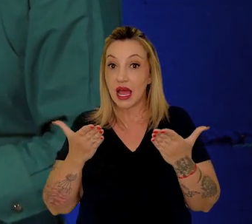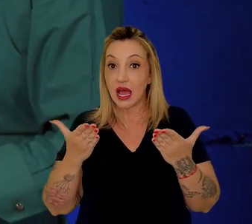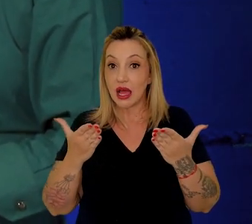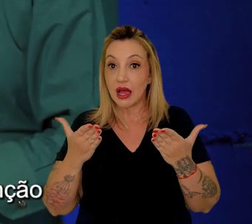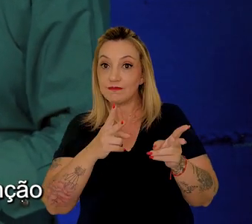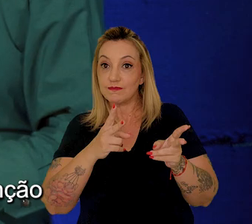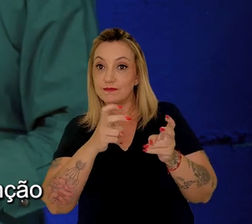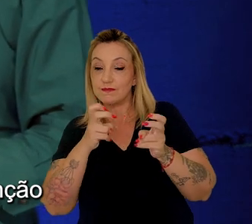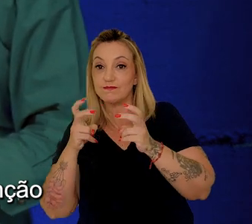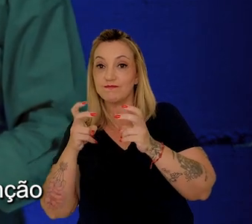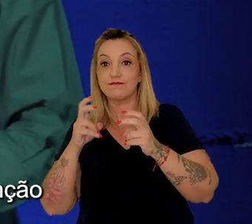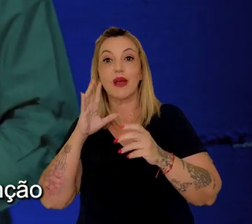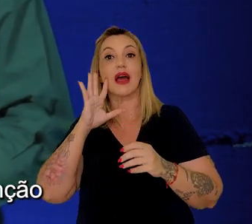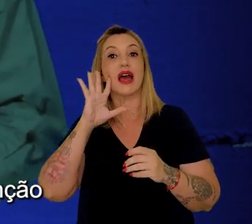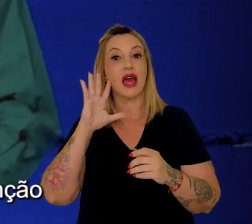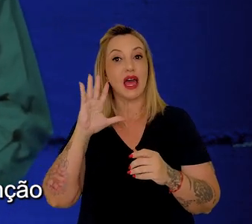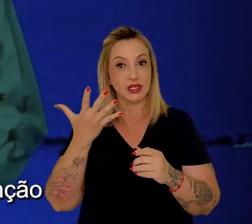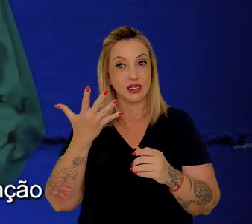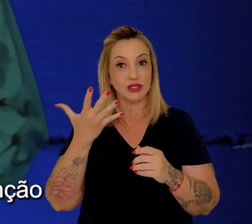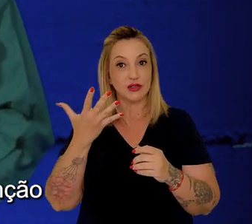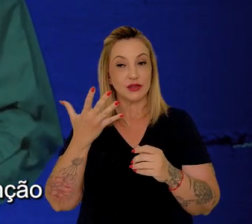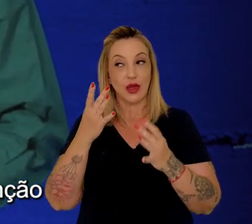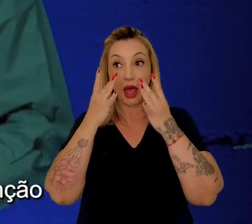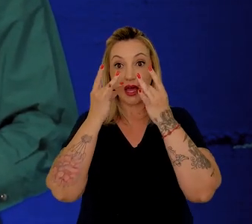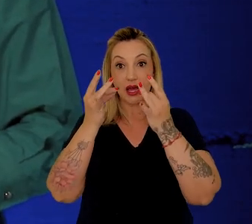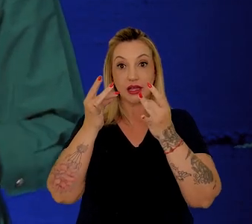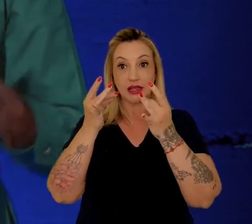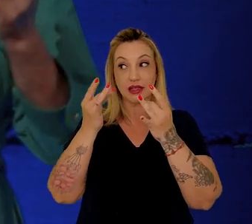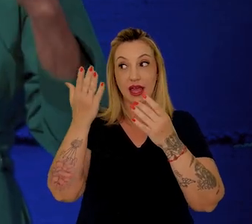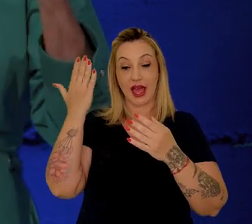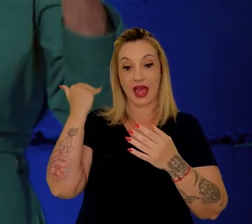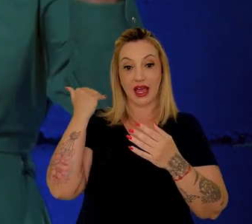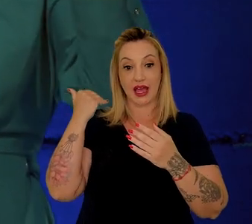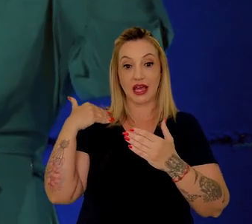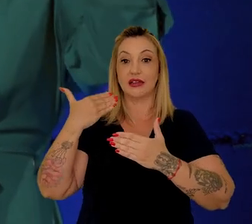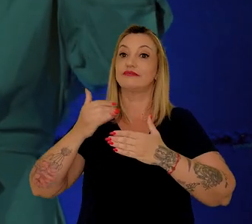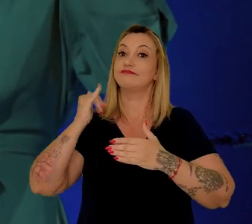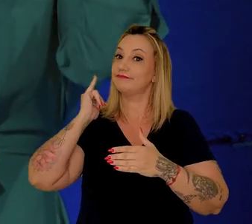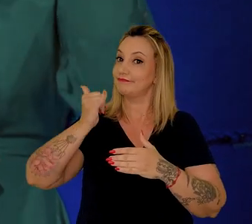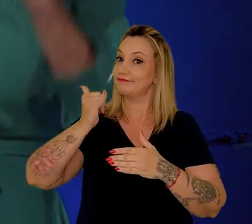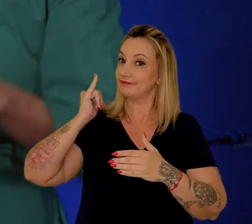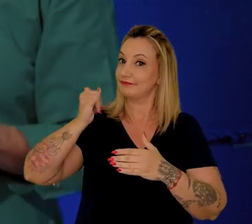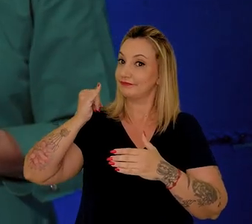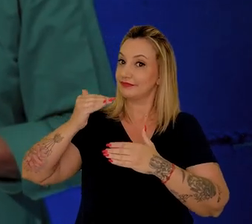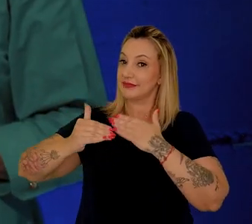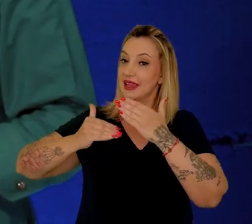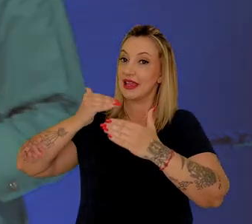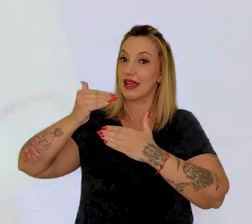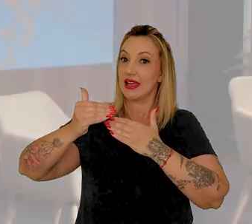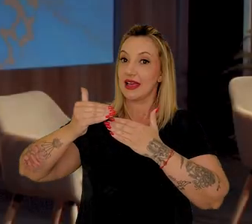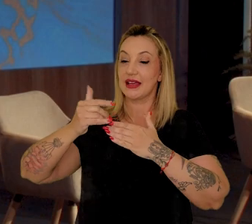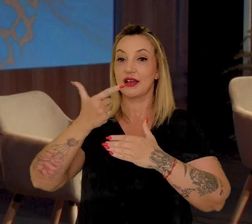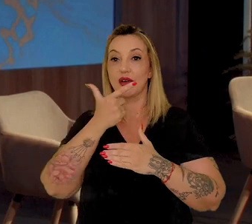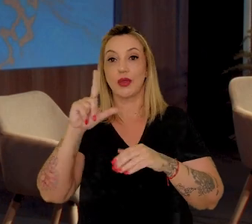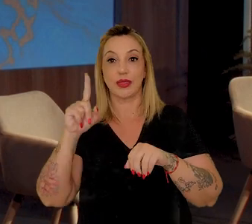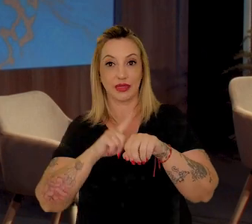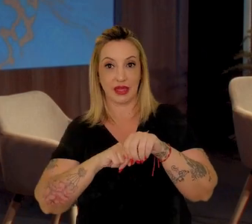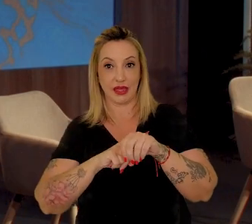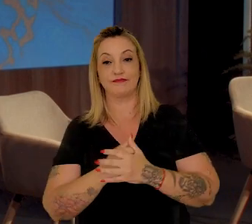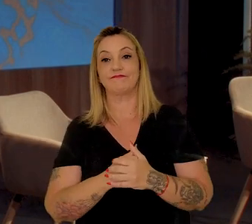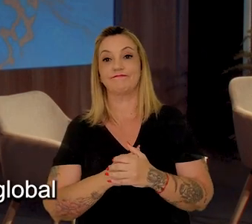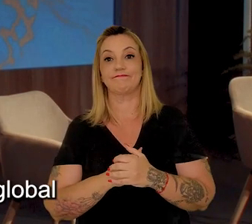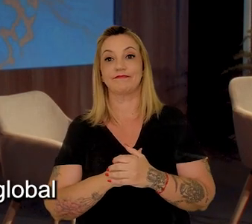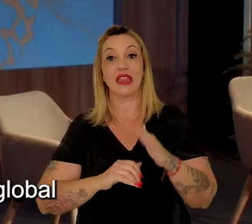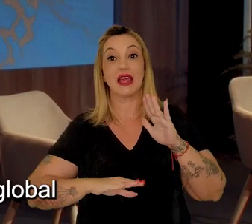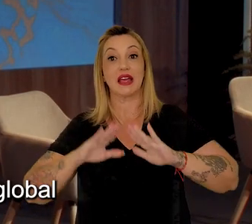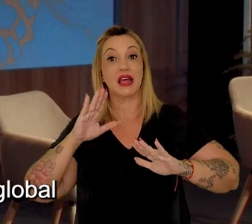ver o resultado daquilo que a gente não prestou atenção e que já vinha sendo falado já em outro século né à medida em